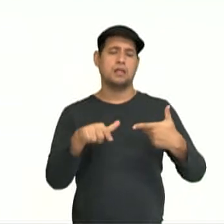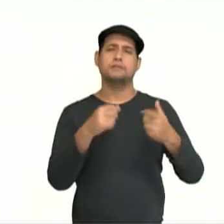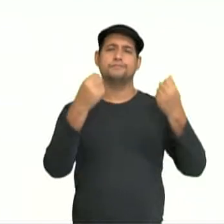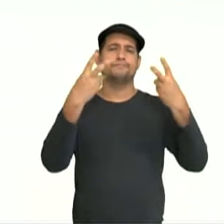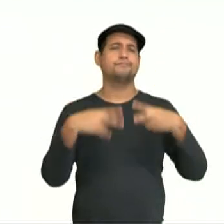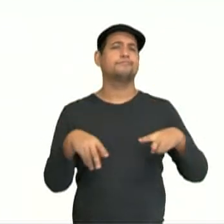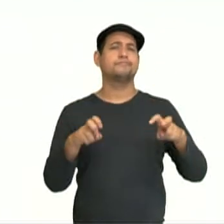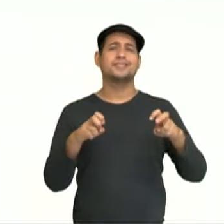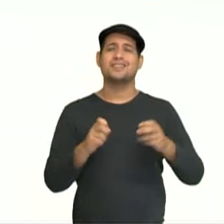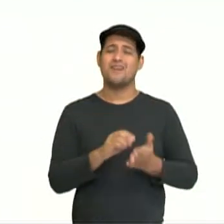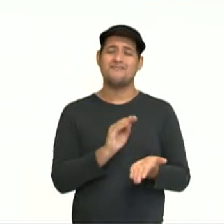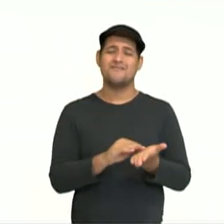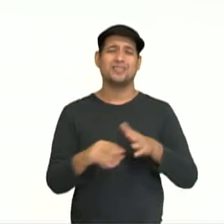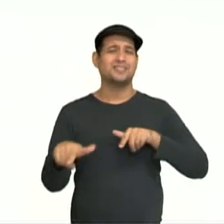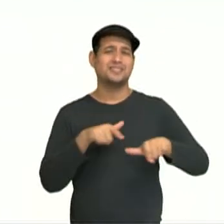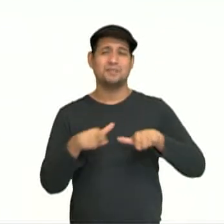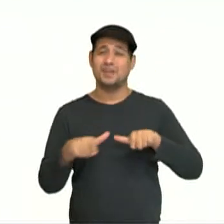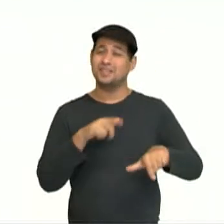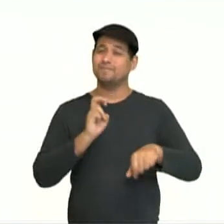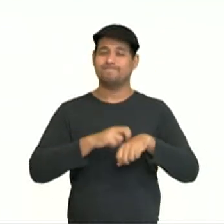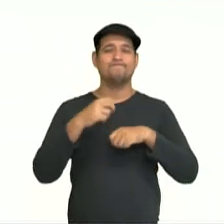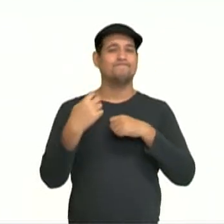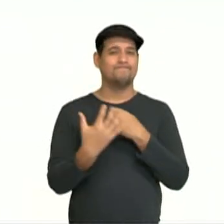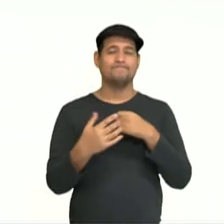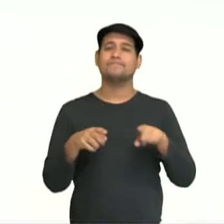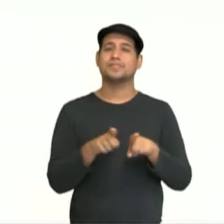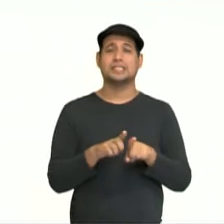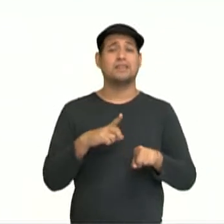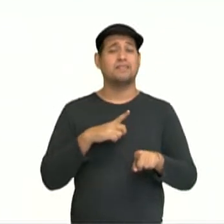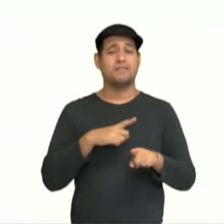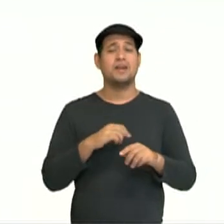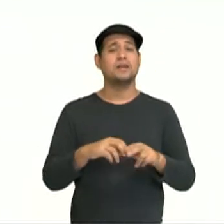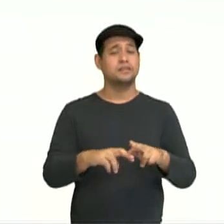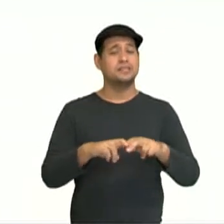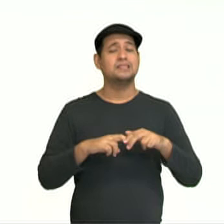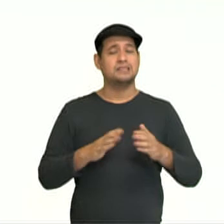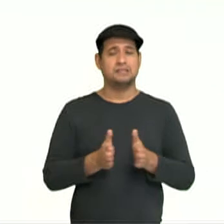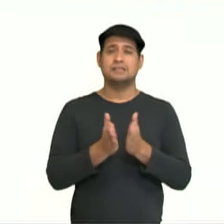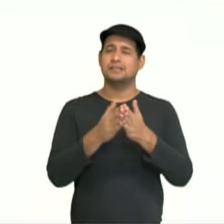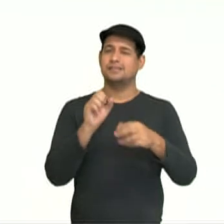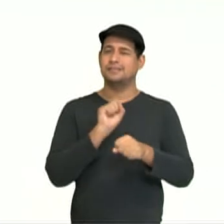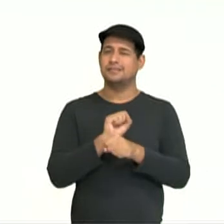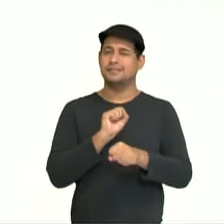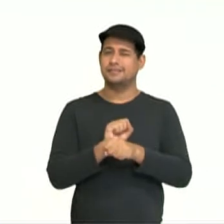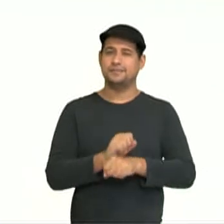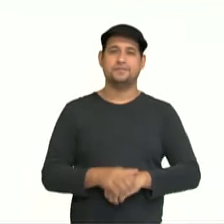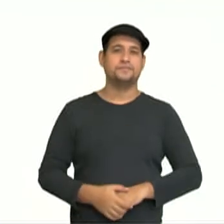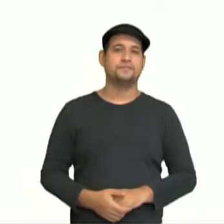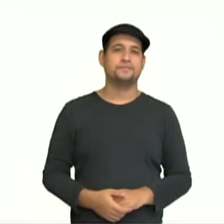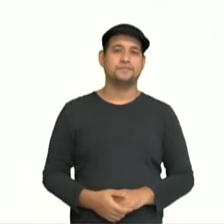sobre o desemprego na pandemia e que vai acarretar a pobreza. Até mais!